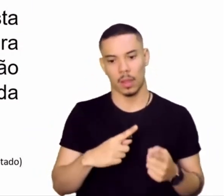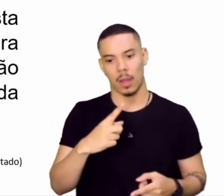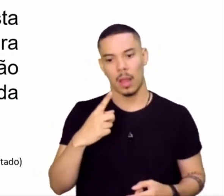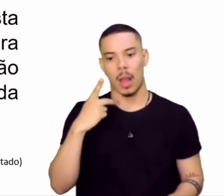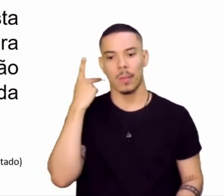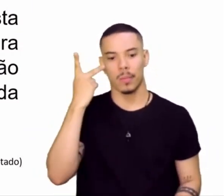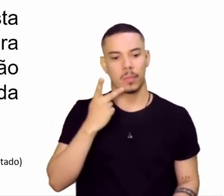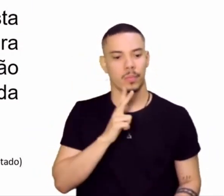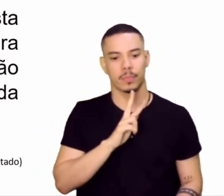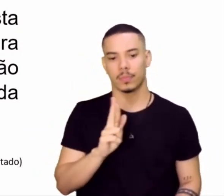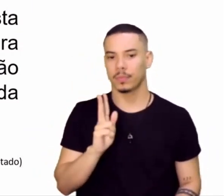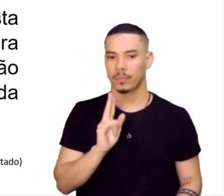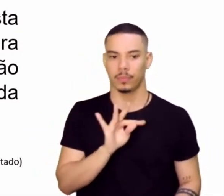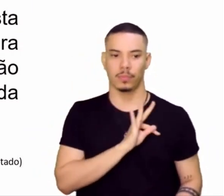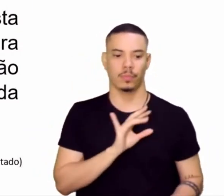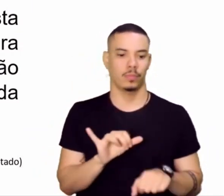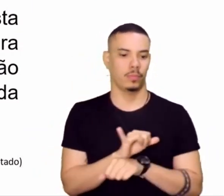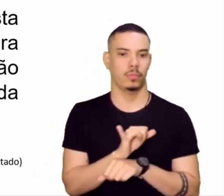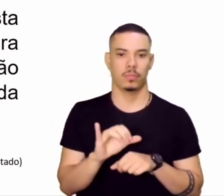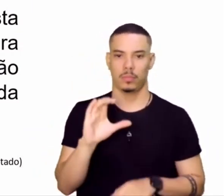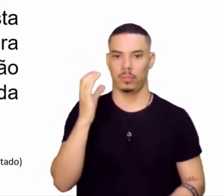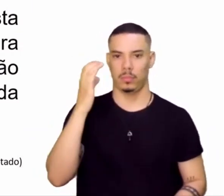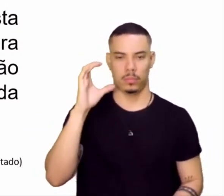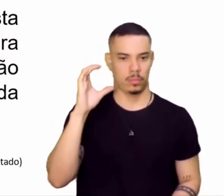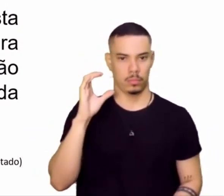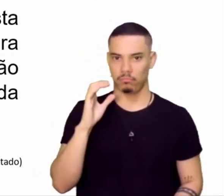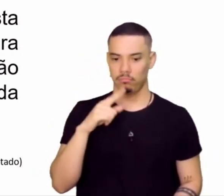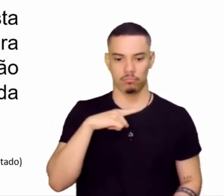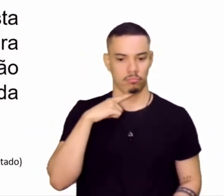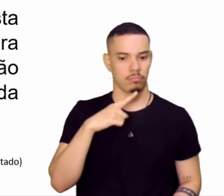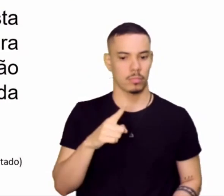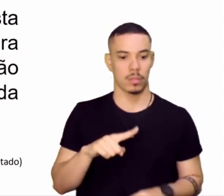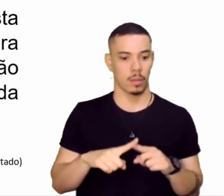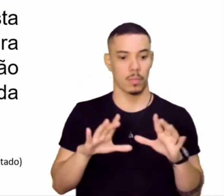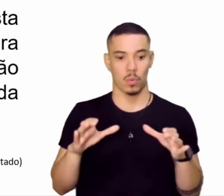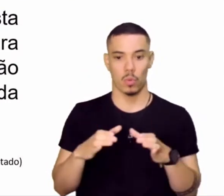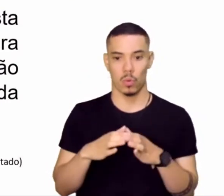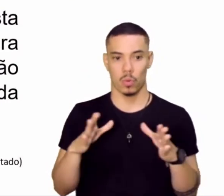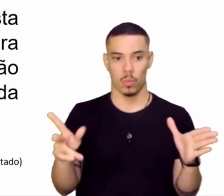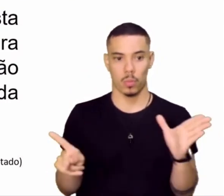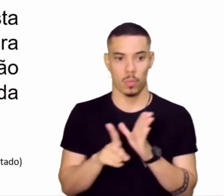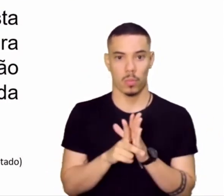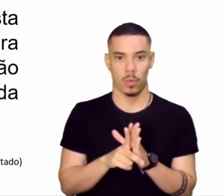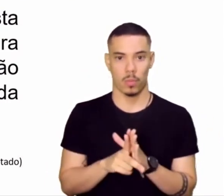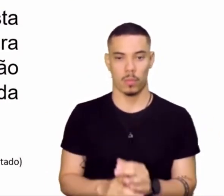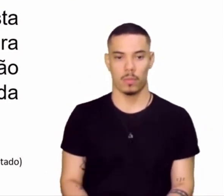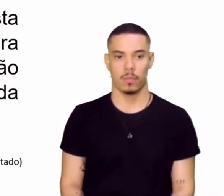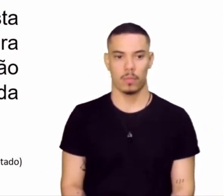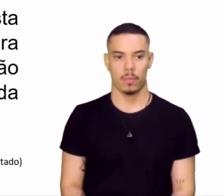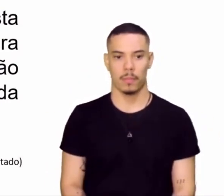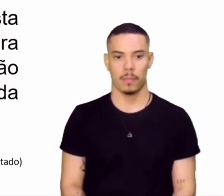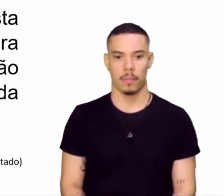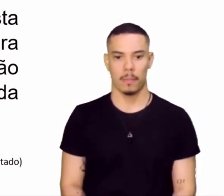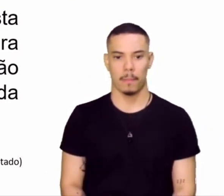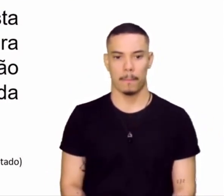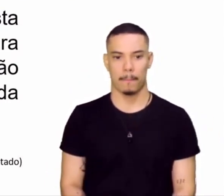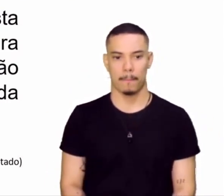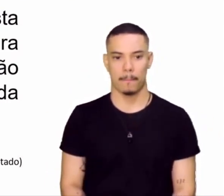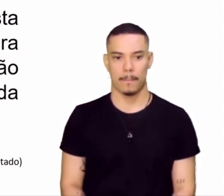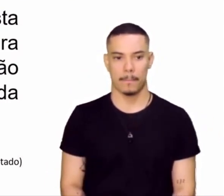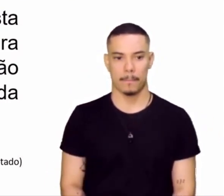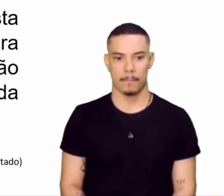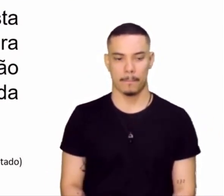questão técnica, nem científica, mas uma ação coletiva da própria polis. Essa é a ação, a